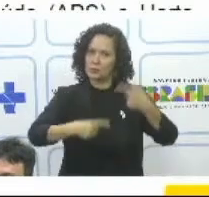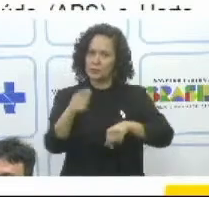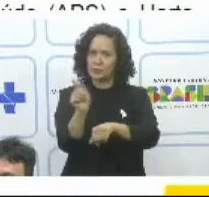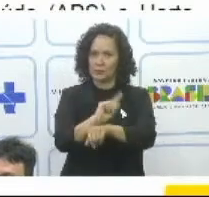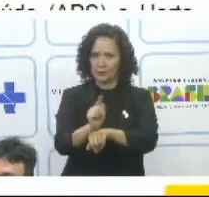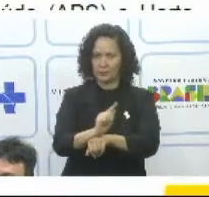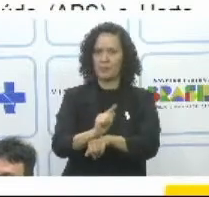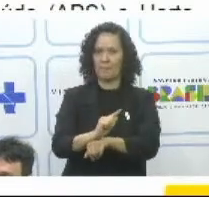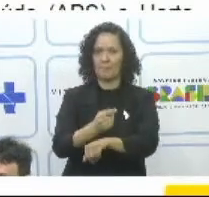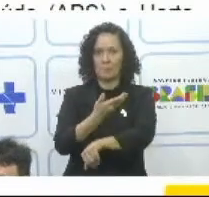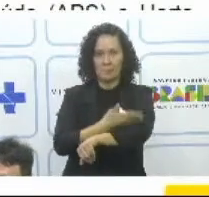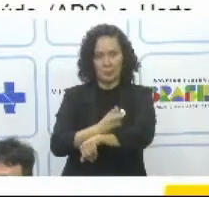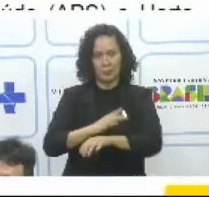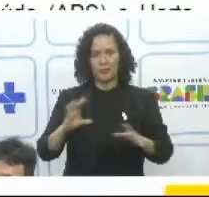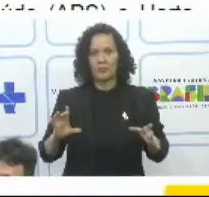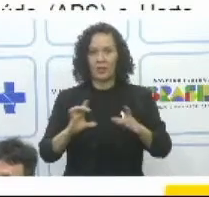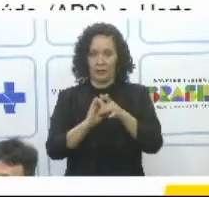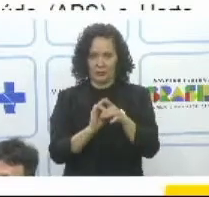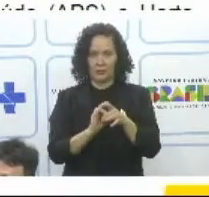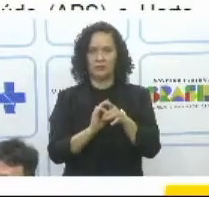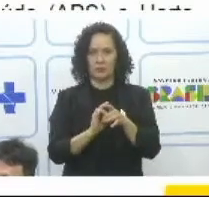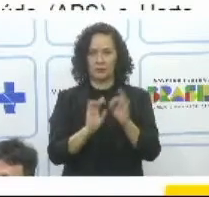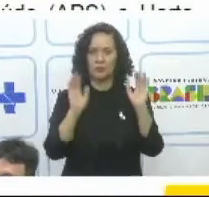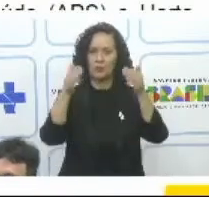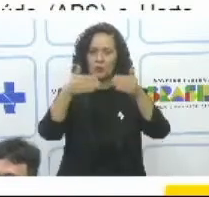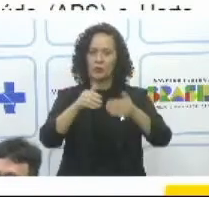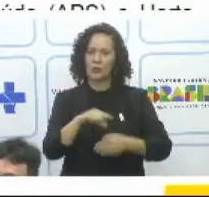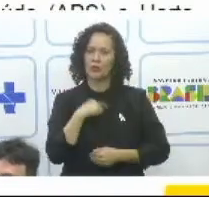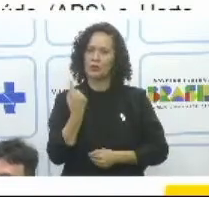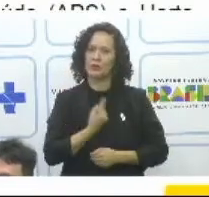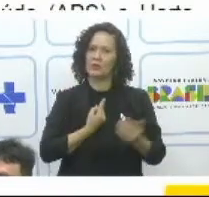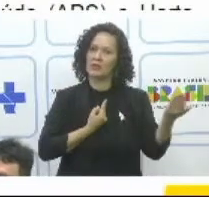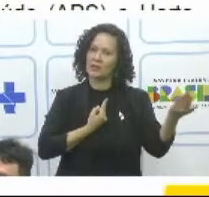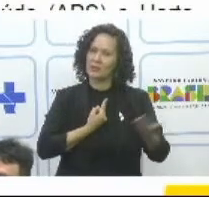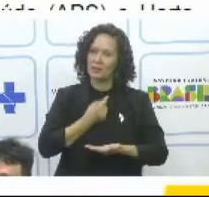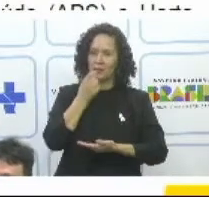Nacional de Práticas Integrativas, né, como ponto focal comigo, está